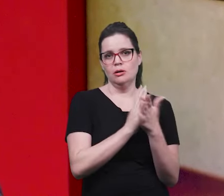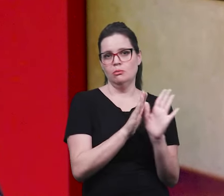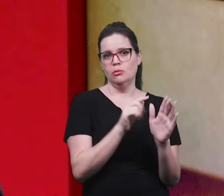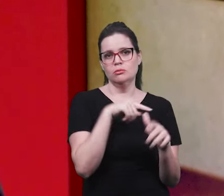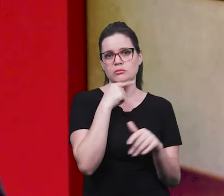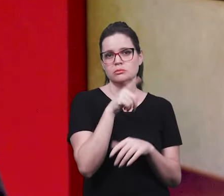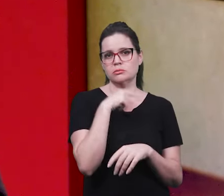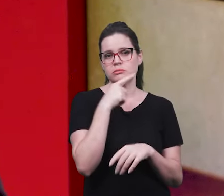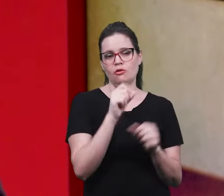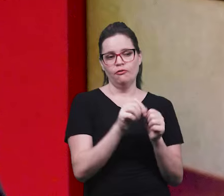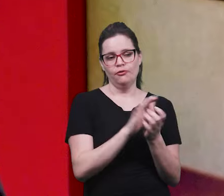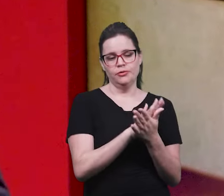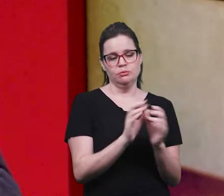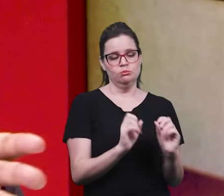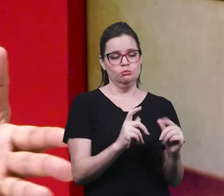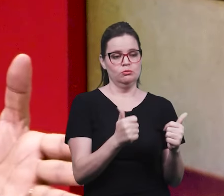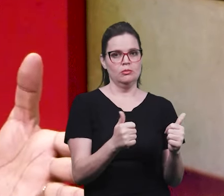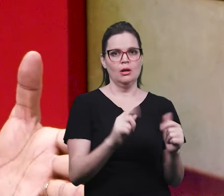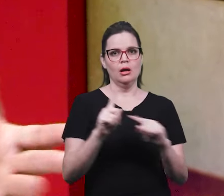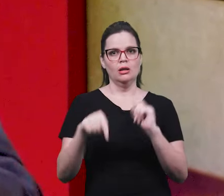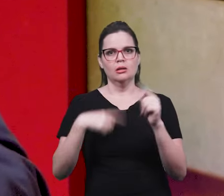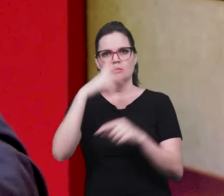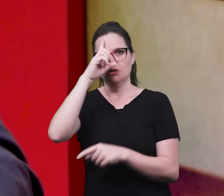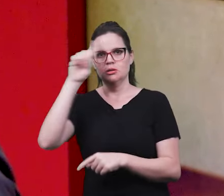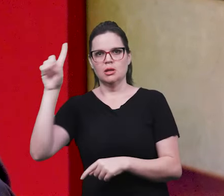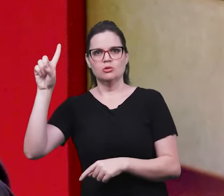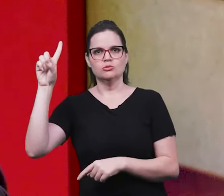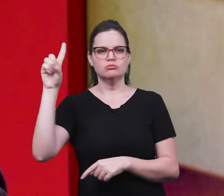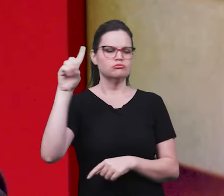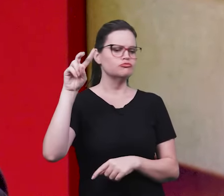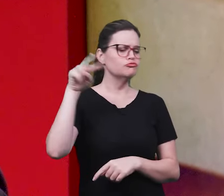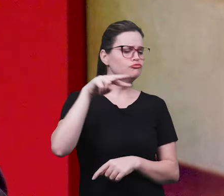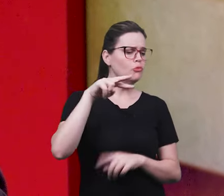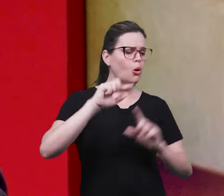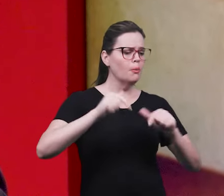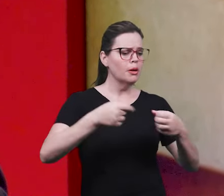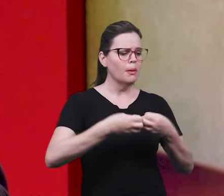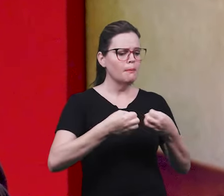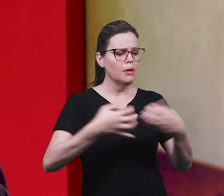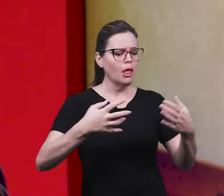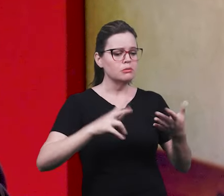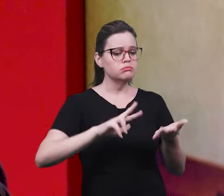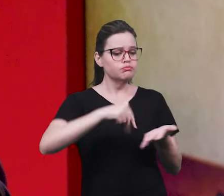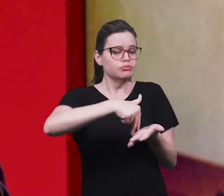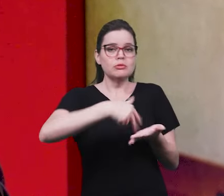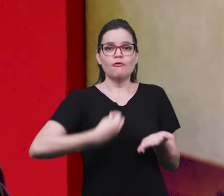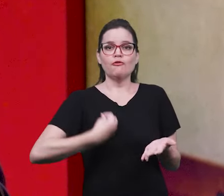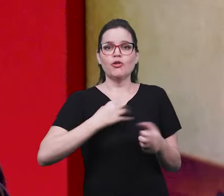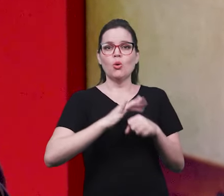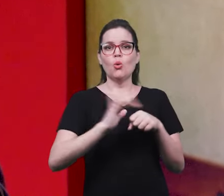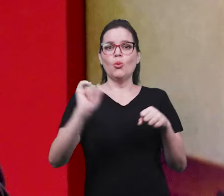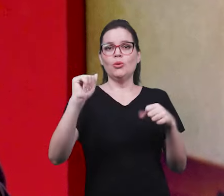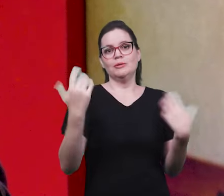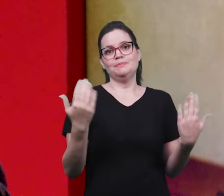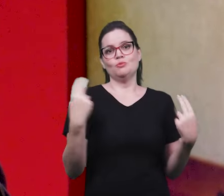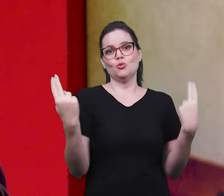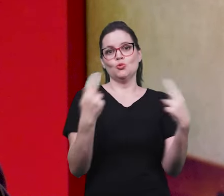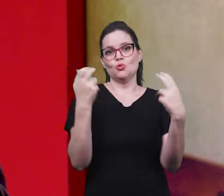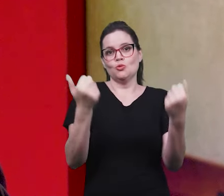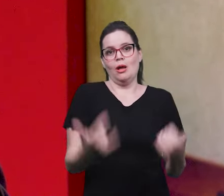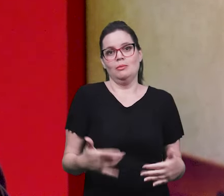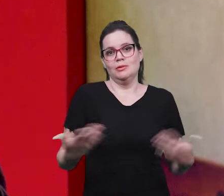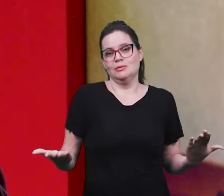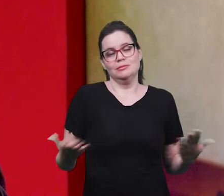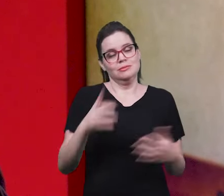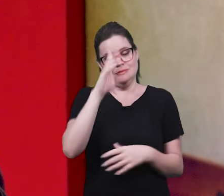pode enxergar, não tem jeito. Aí vai, acontece uma coisa que não tem explicação, é um milagre, né? Então esse milagre, o poder de Deus de